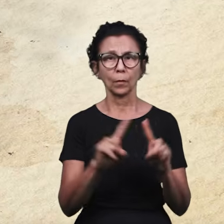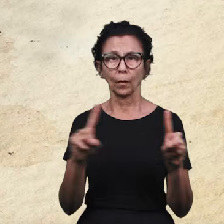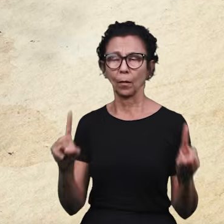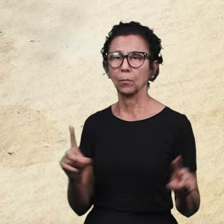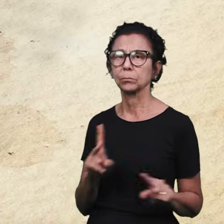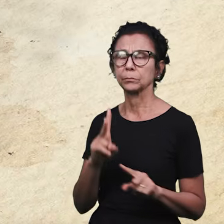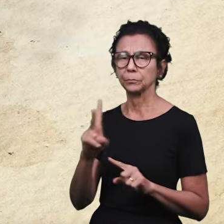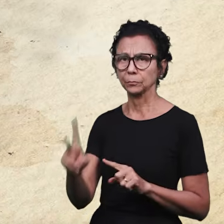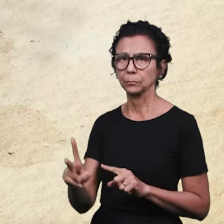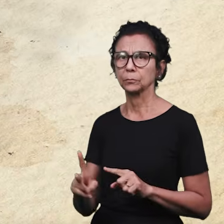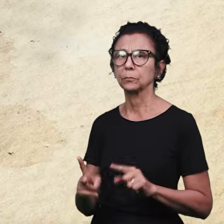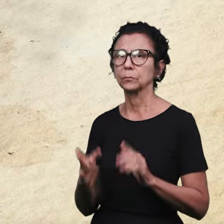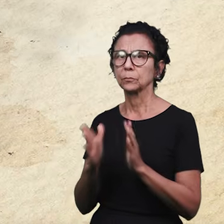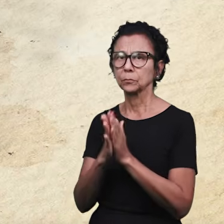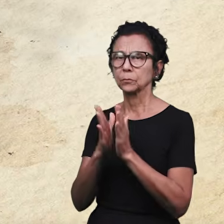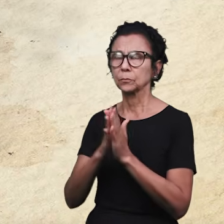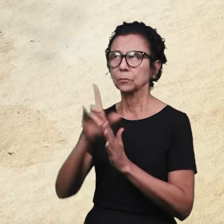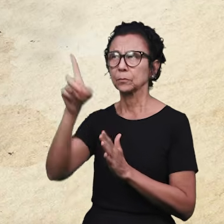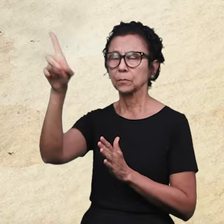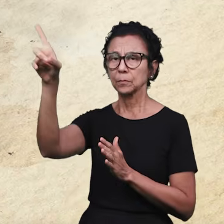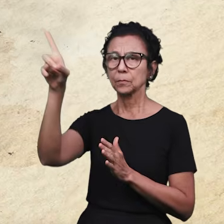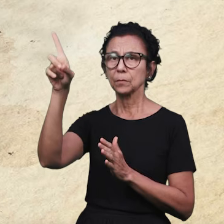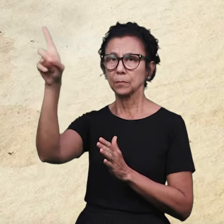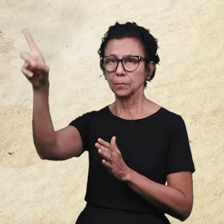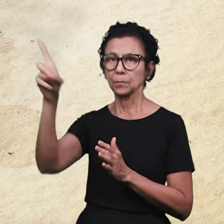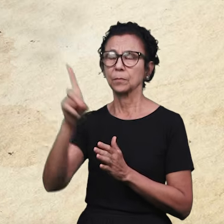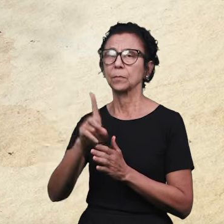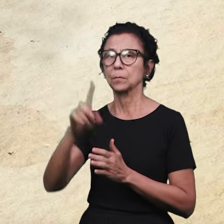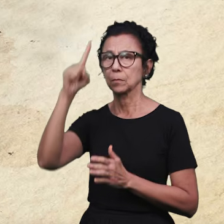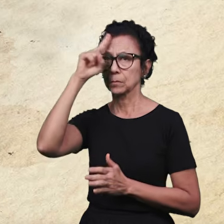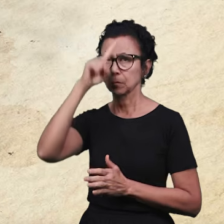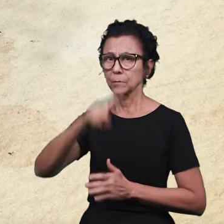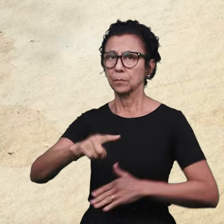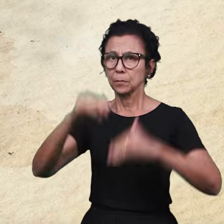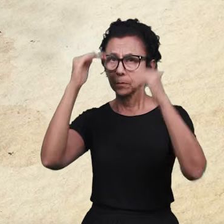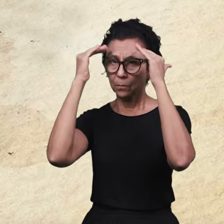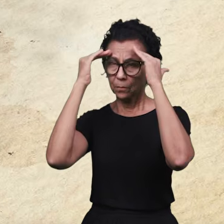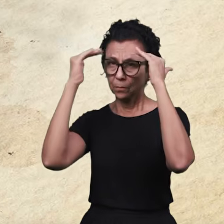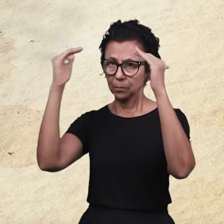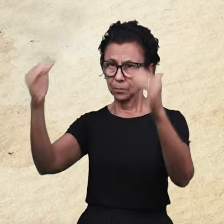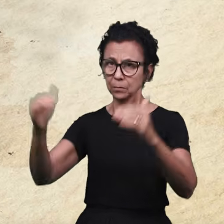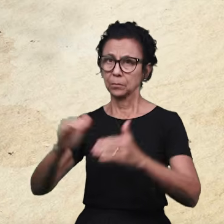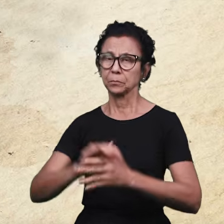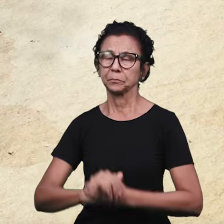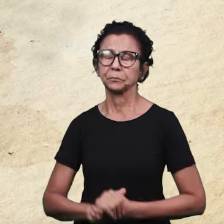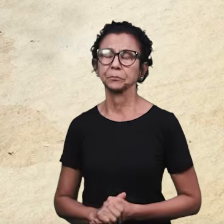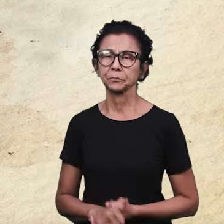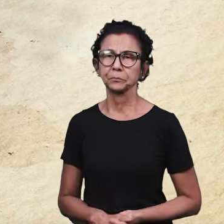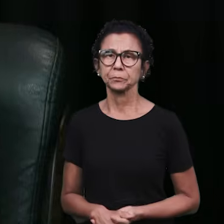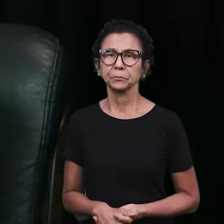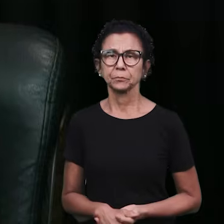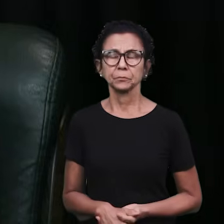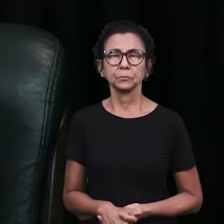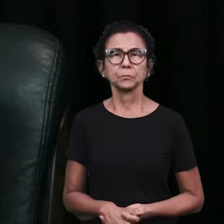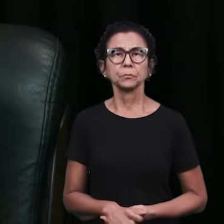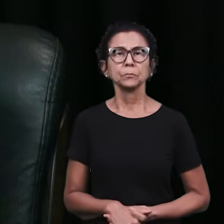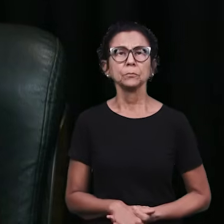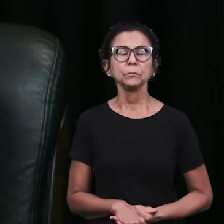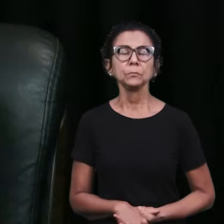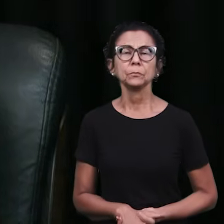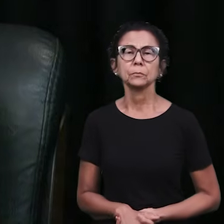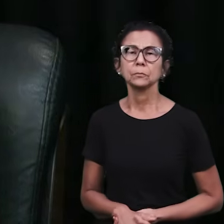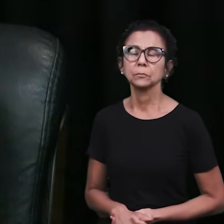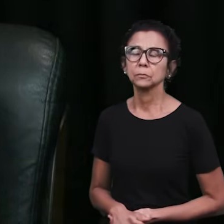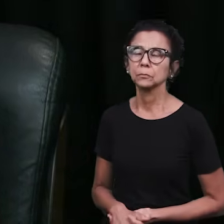de seu pai e andou nos seus mandamentos, e não segundo as obras de Israel. Pastor